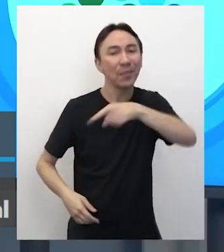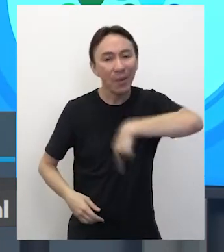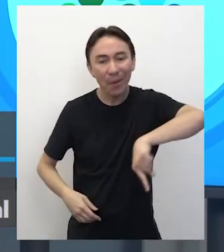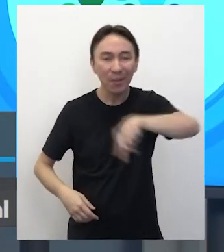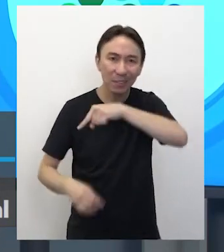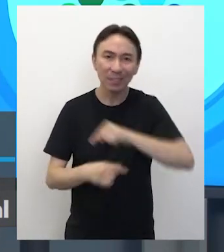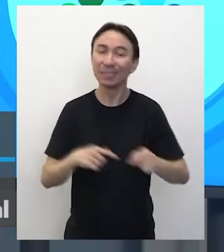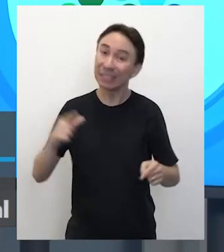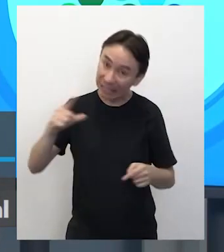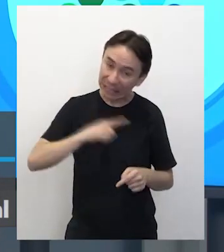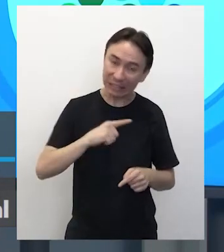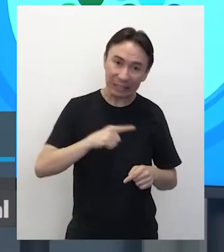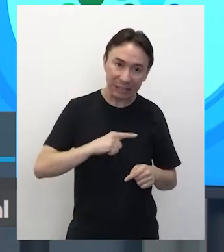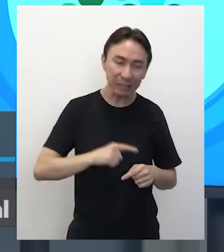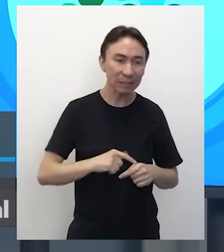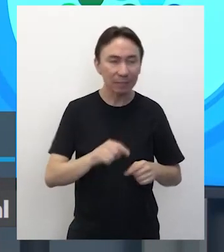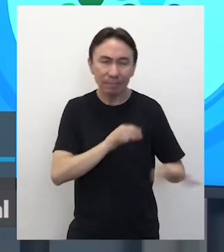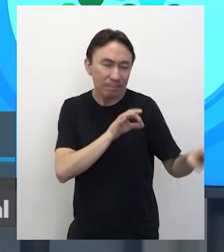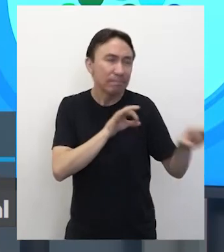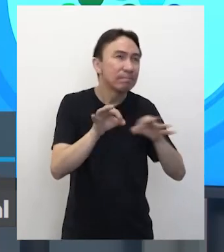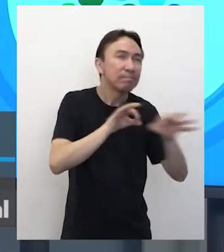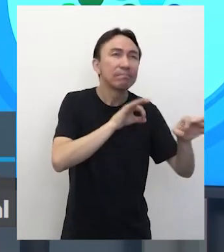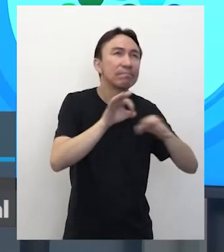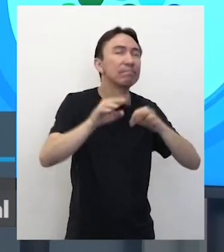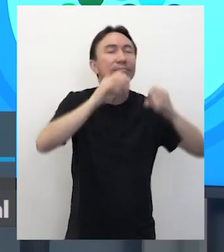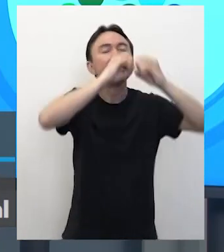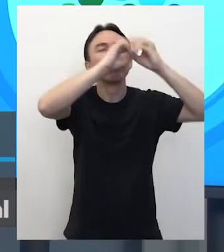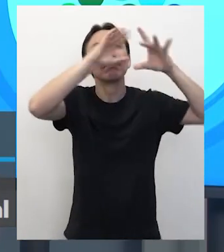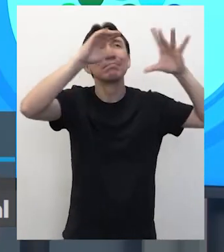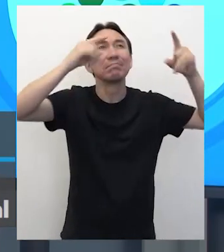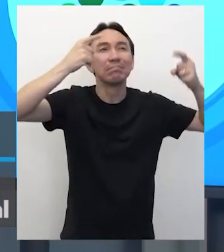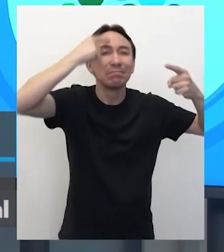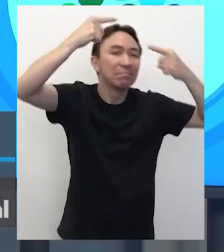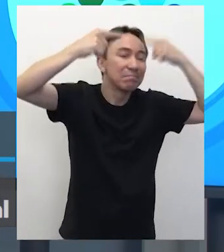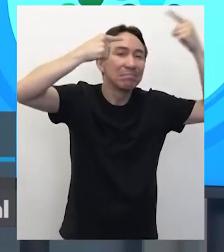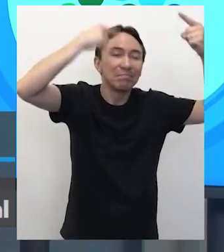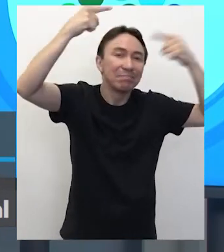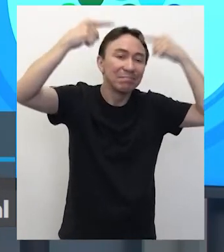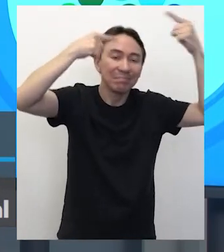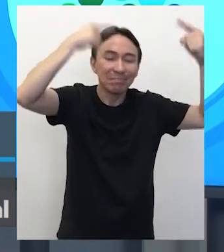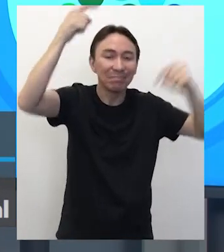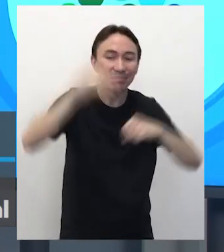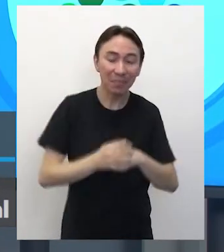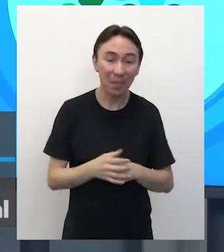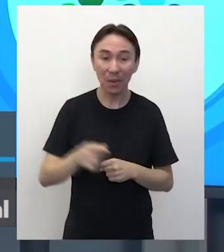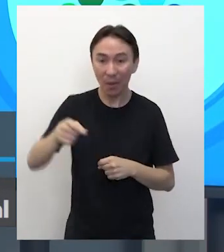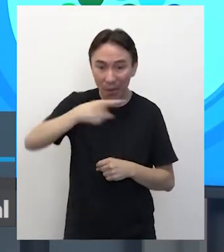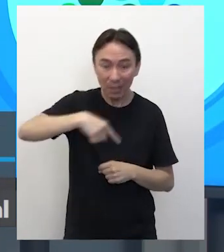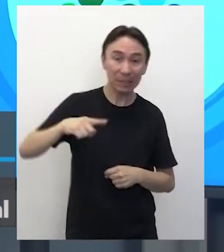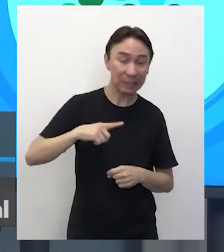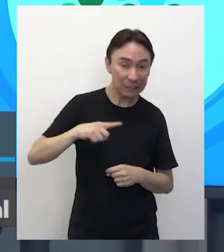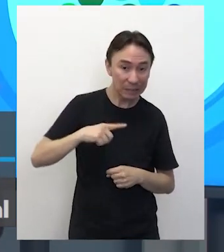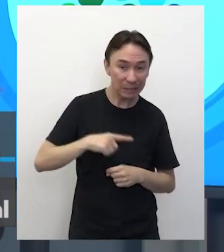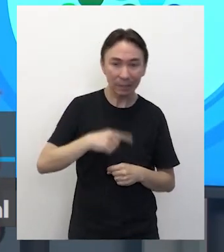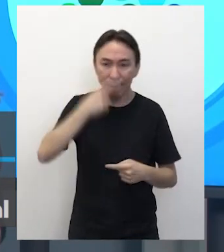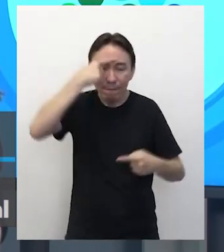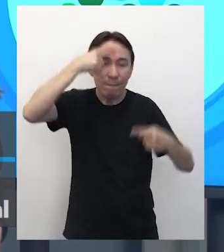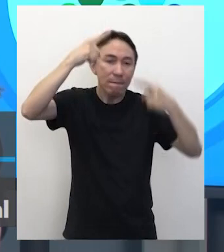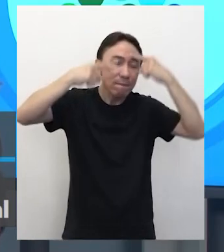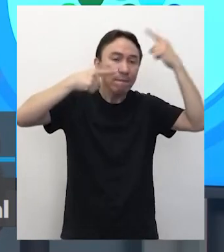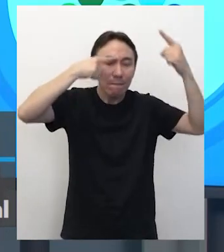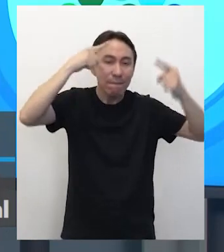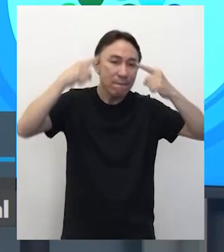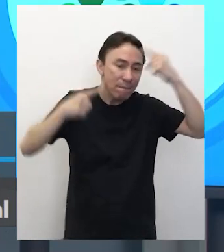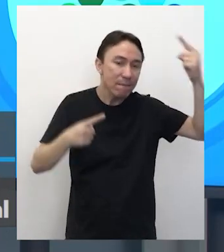competência socioemocional que o Manuel de Barros traz tão belamente para a gente, se a gente tiver imaginação criativa,